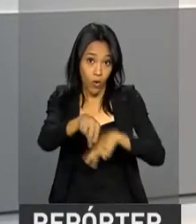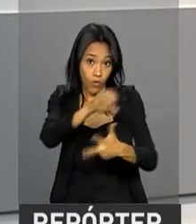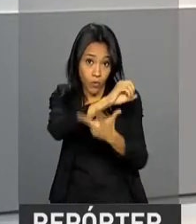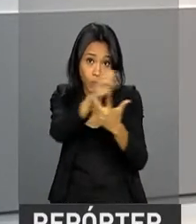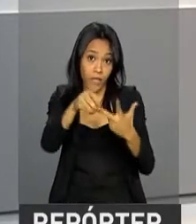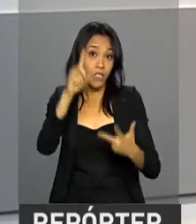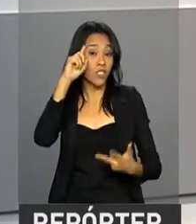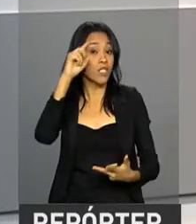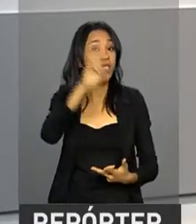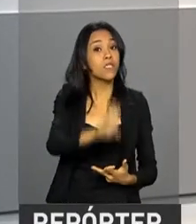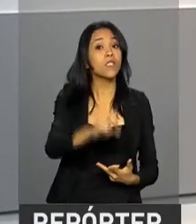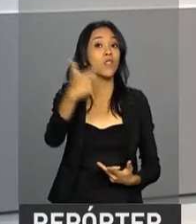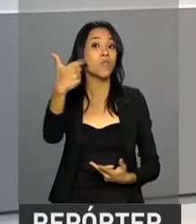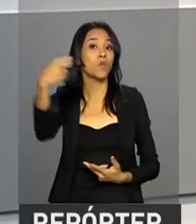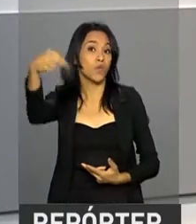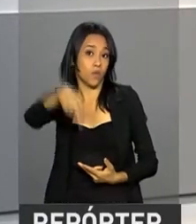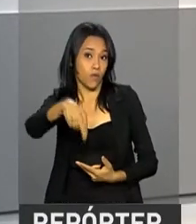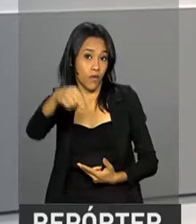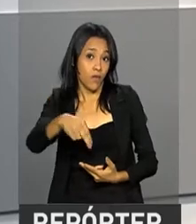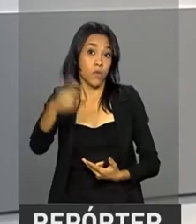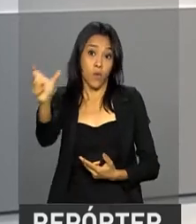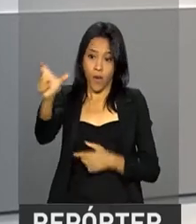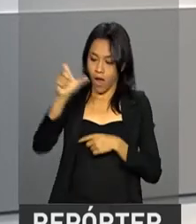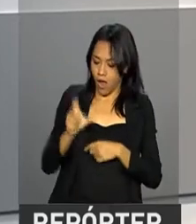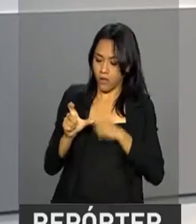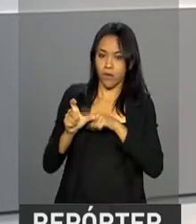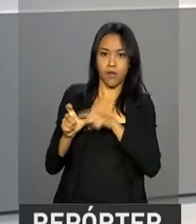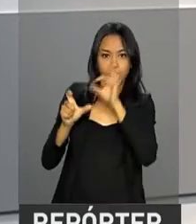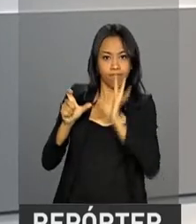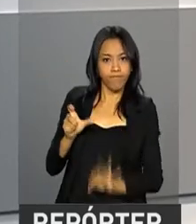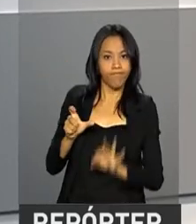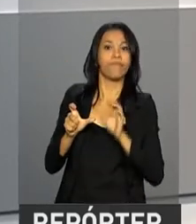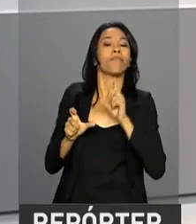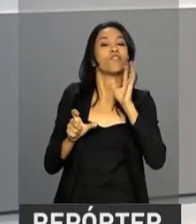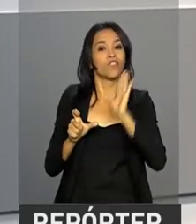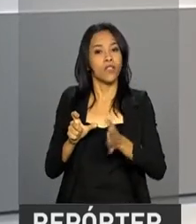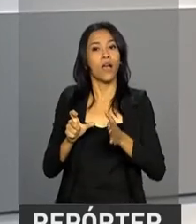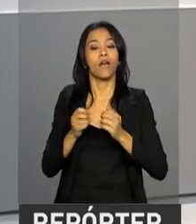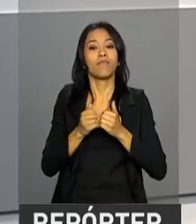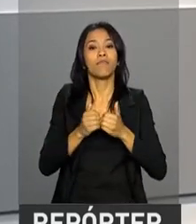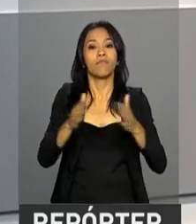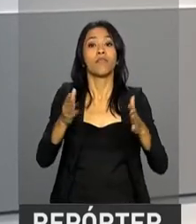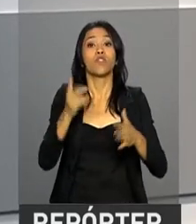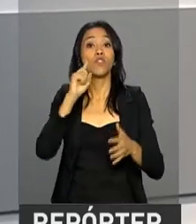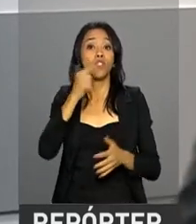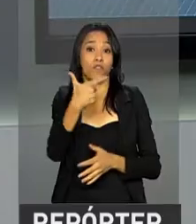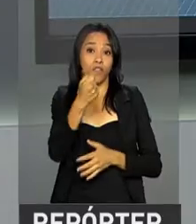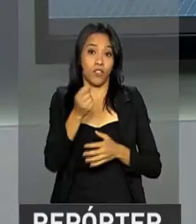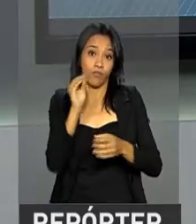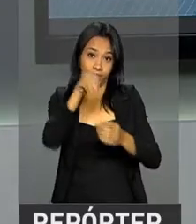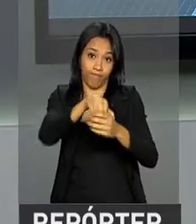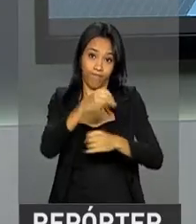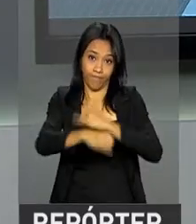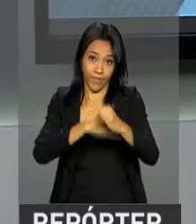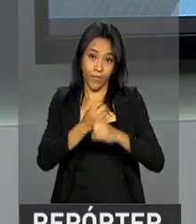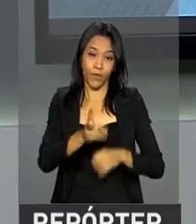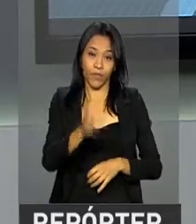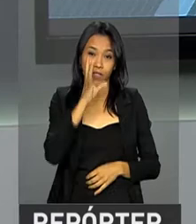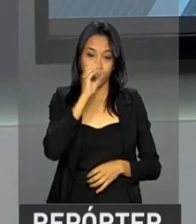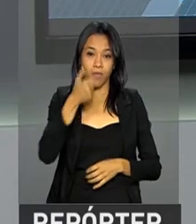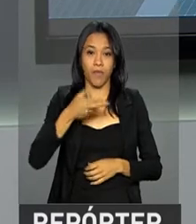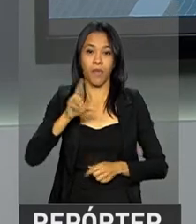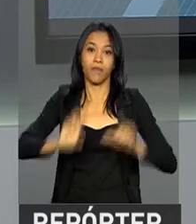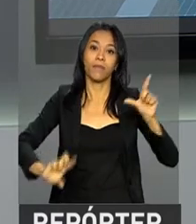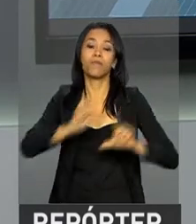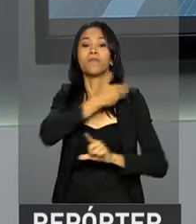dias 5 e 12 de novembro o cartão de confirmação vai estar disponível a partir do próximo dia 20 continue com a gente aqui